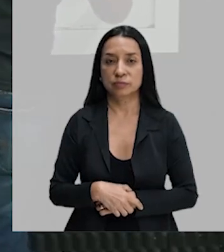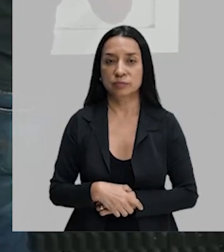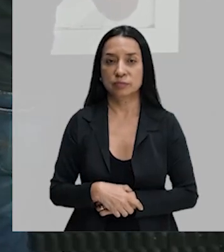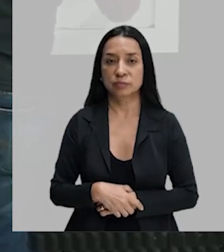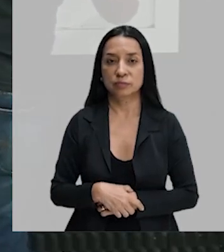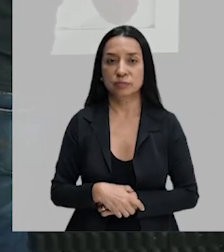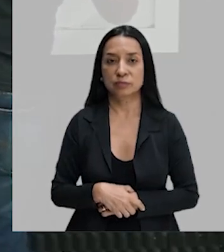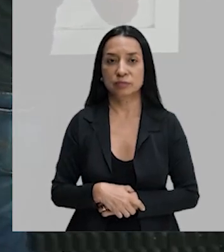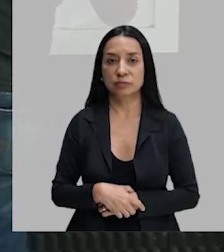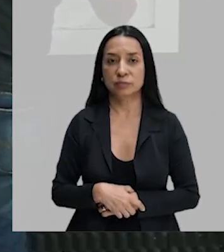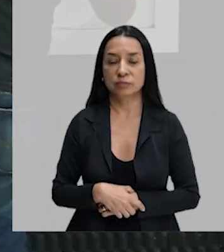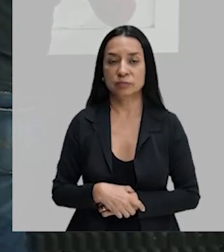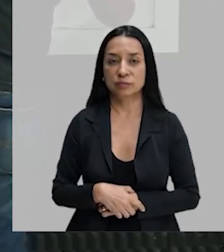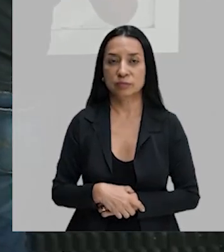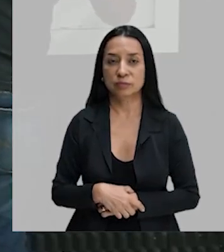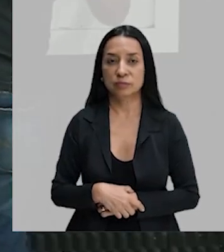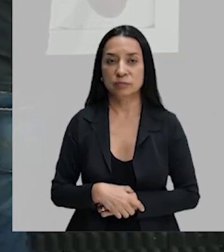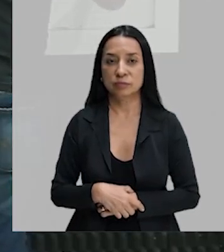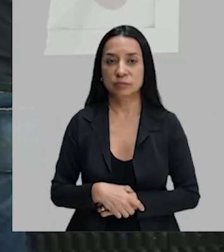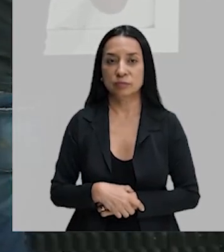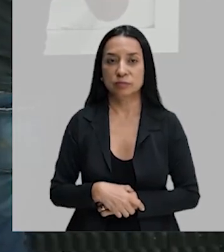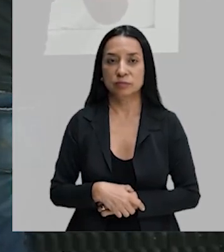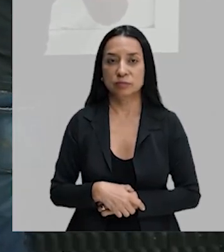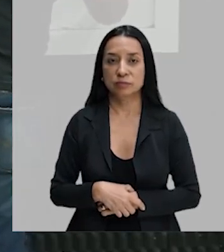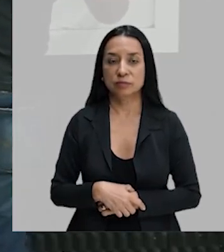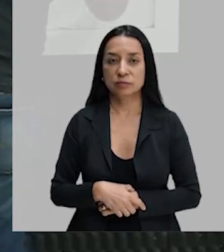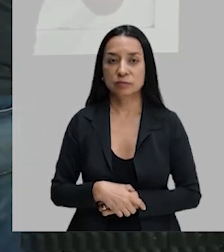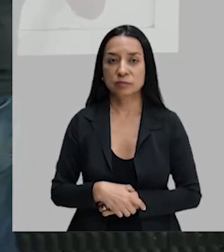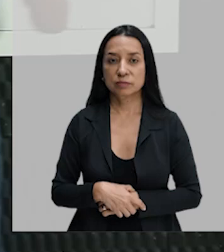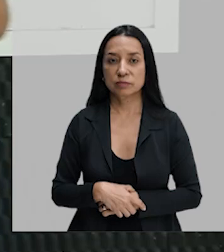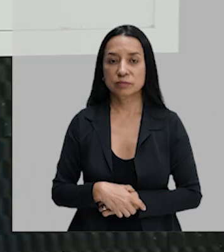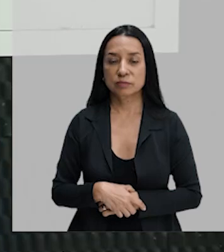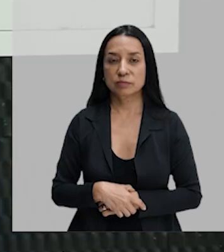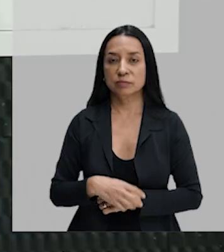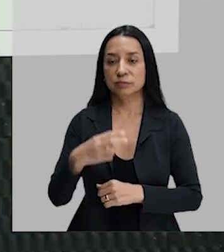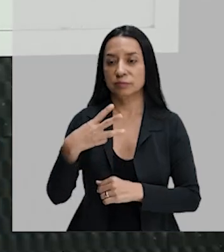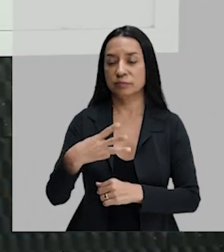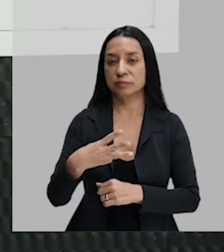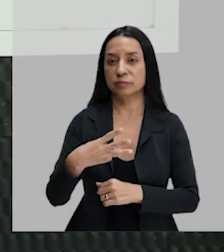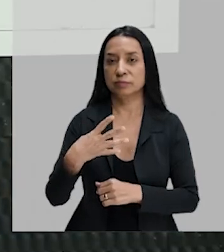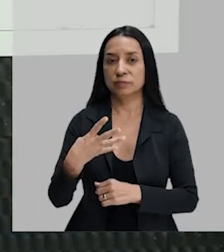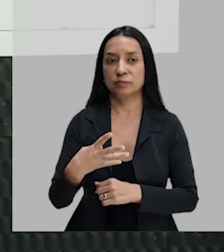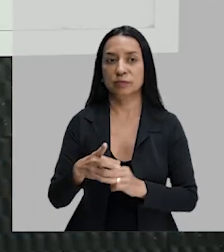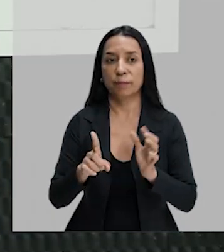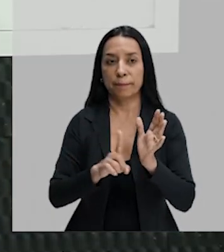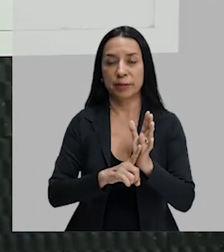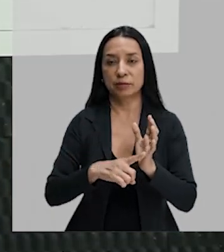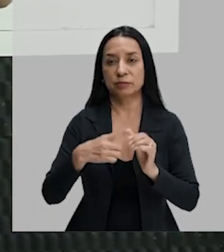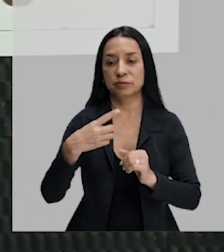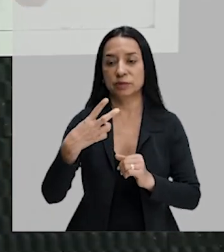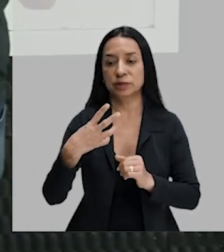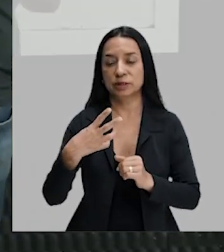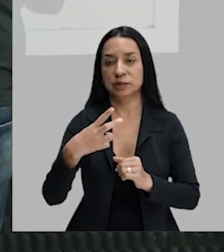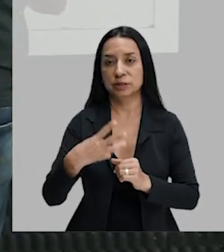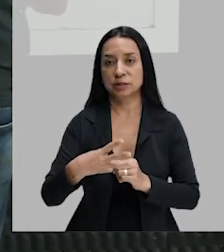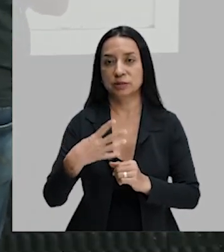tirando 36 fica 4 34 - 34